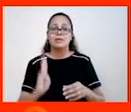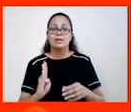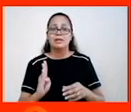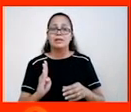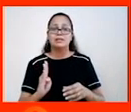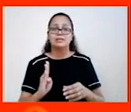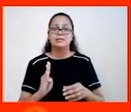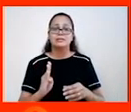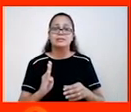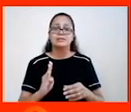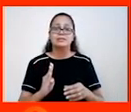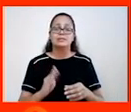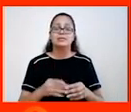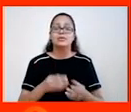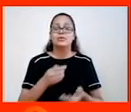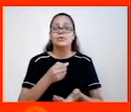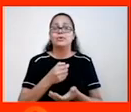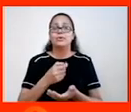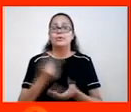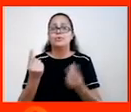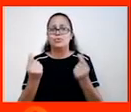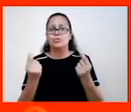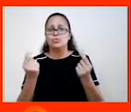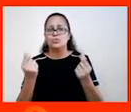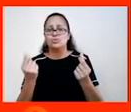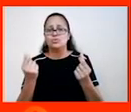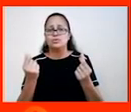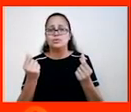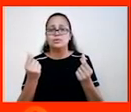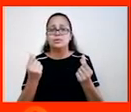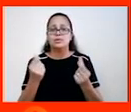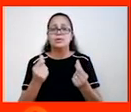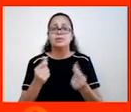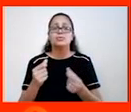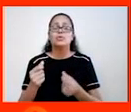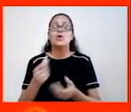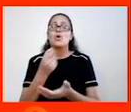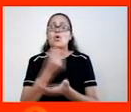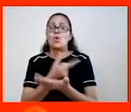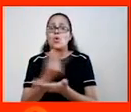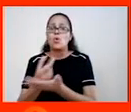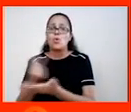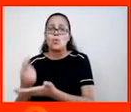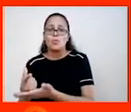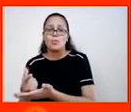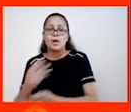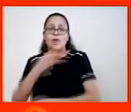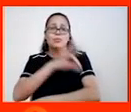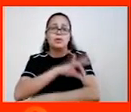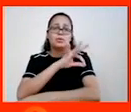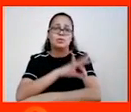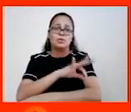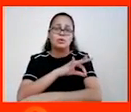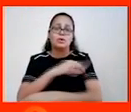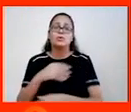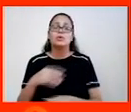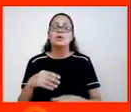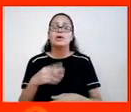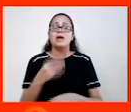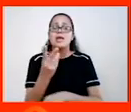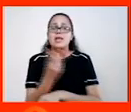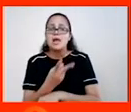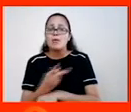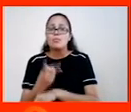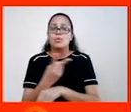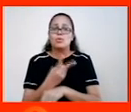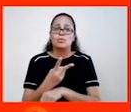bilhões de dólares com a importação de petróleo. Então, o que acontece? A procura do petróleo em seus